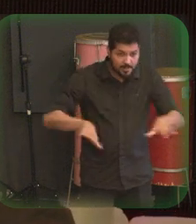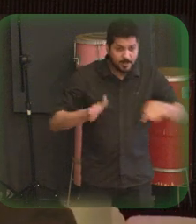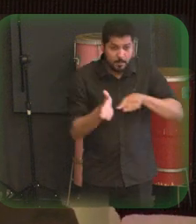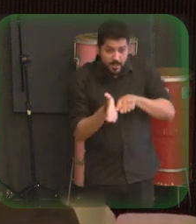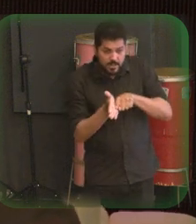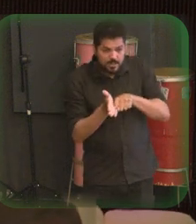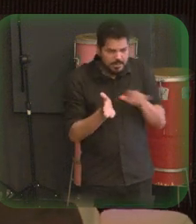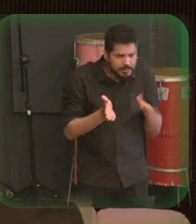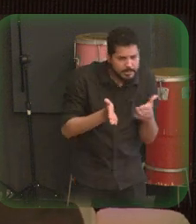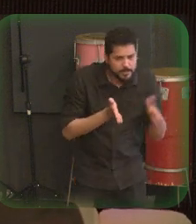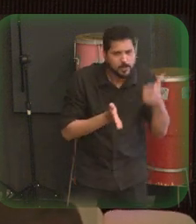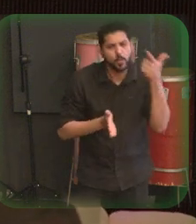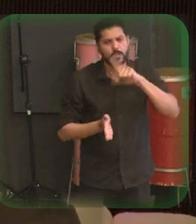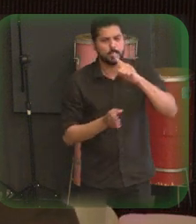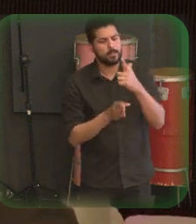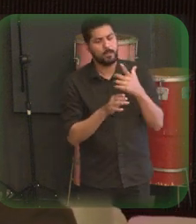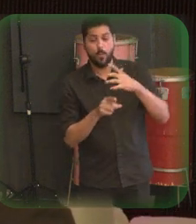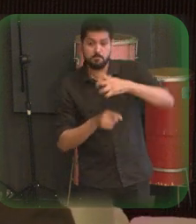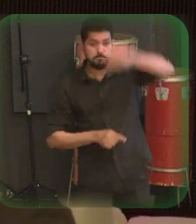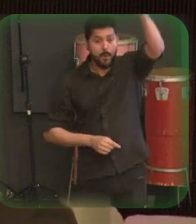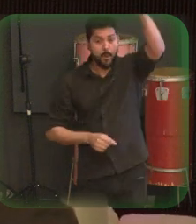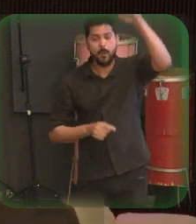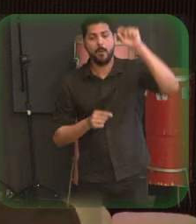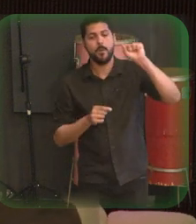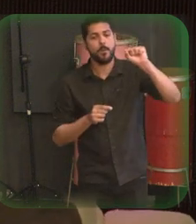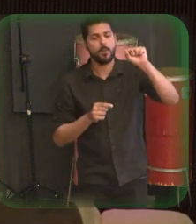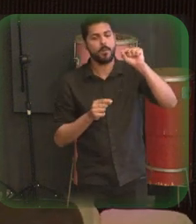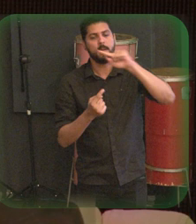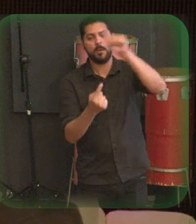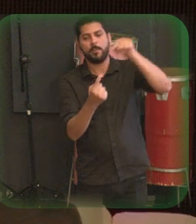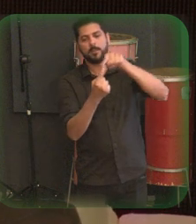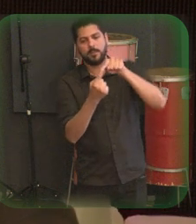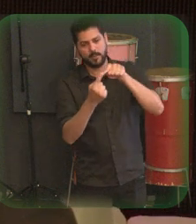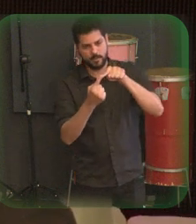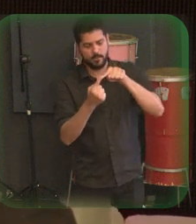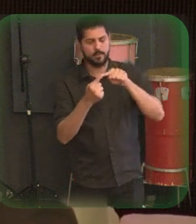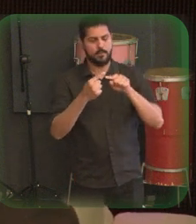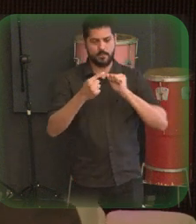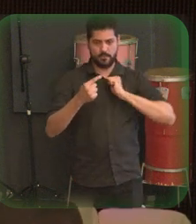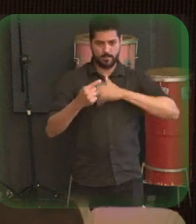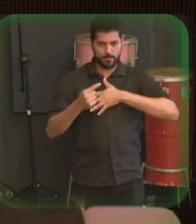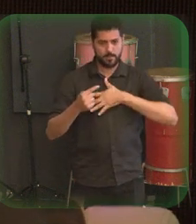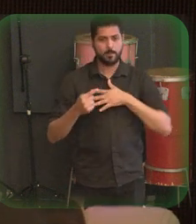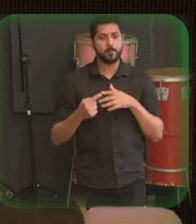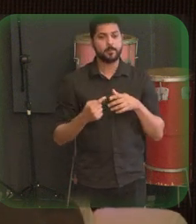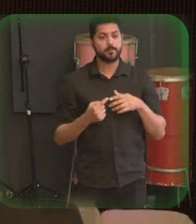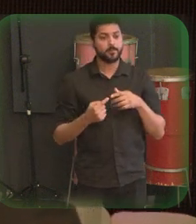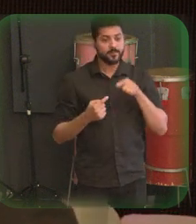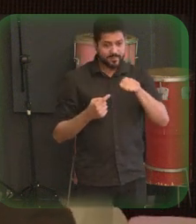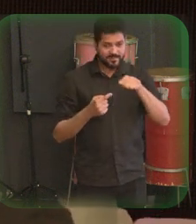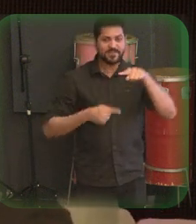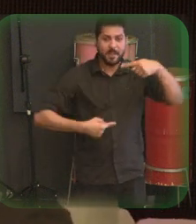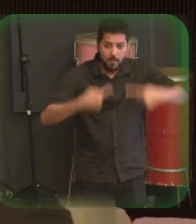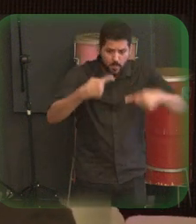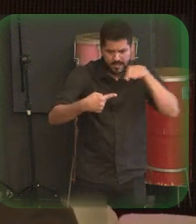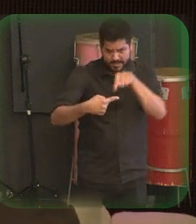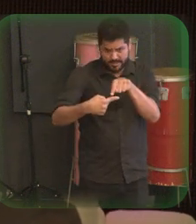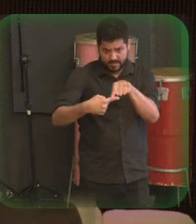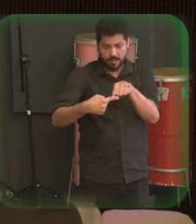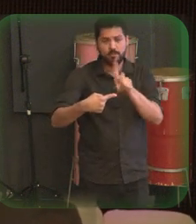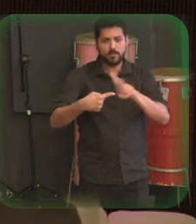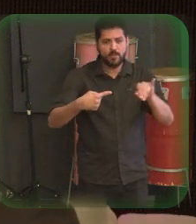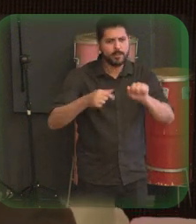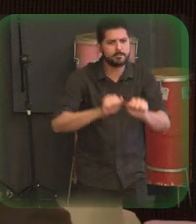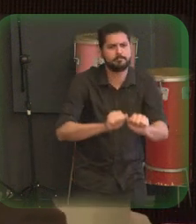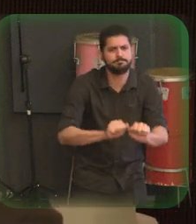o cumprimento do plano da missão institucional. Tal política e os documentos dela decorrentes deverão abranger